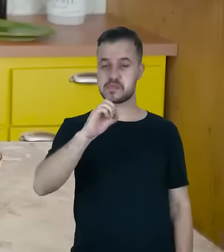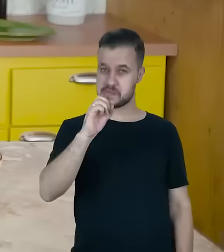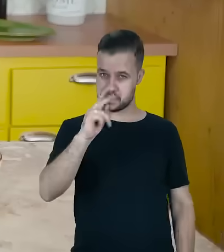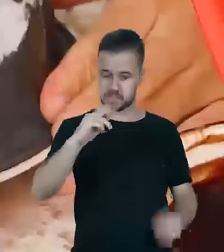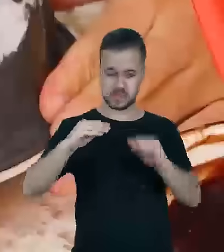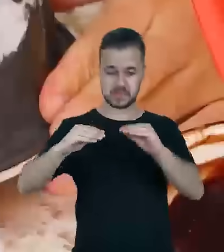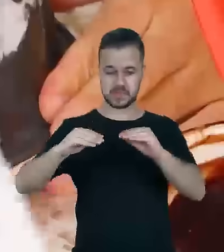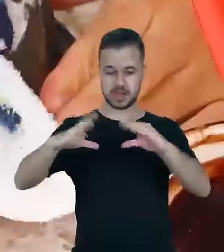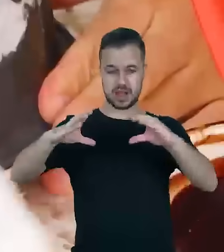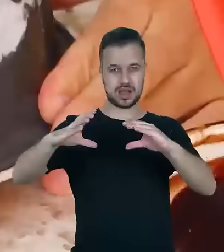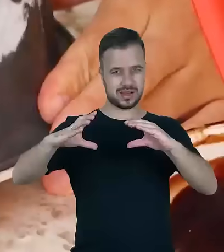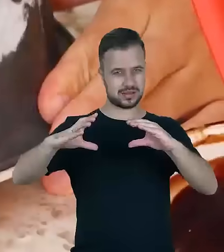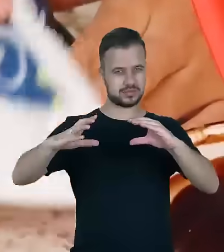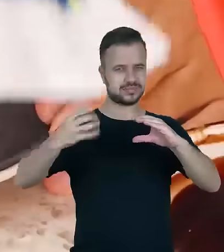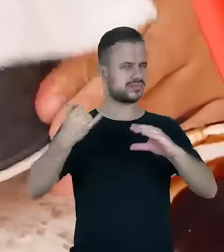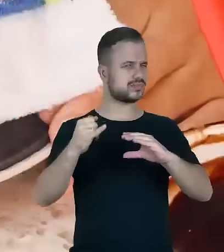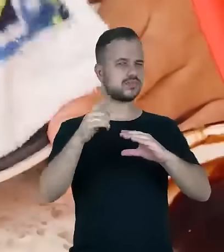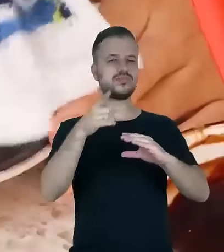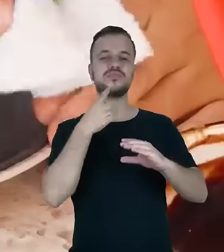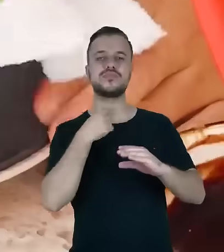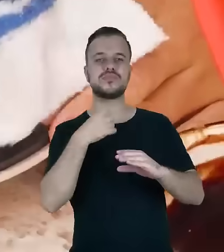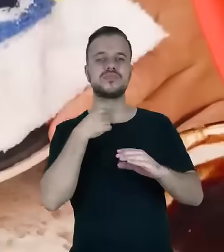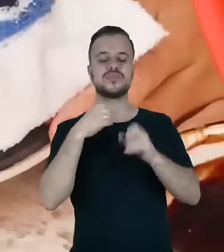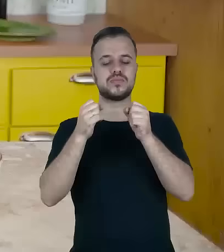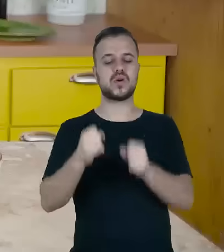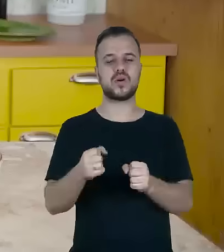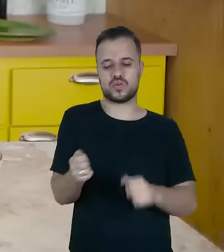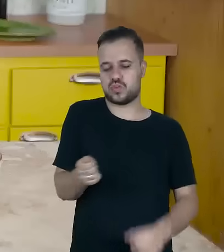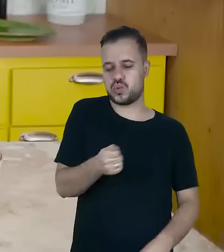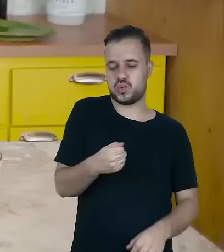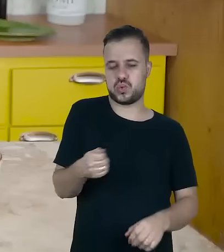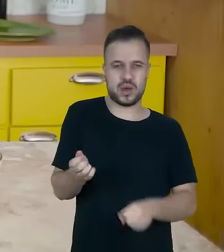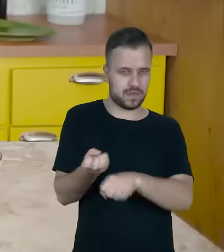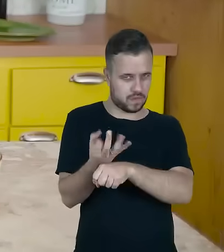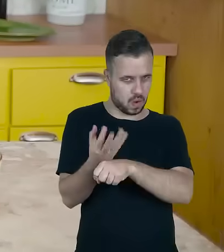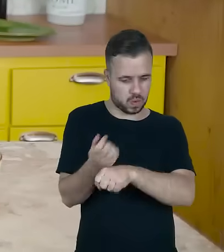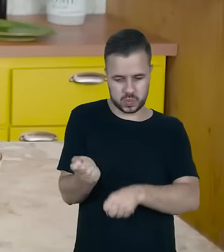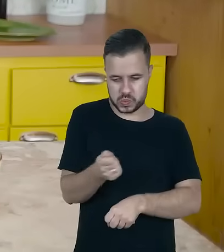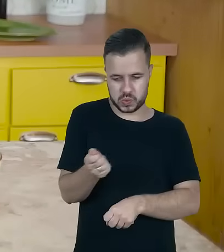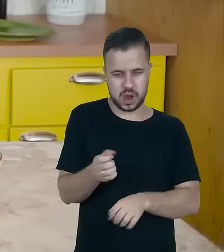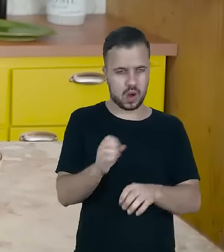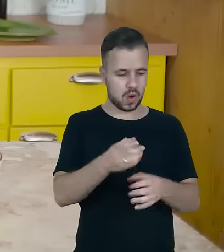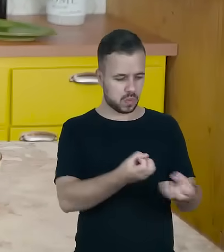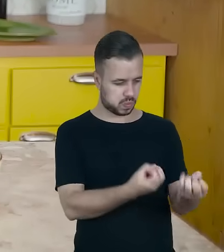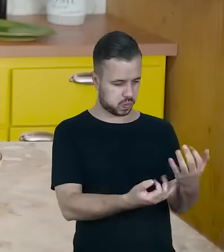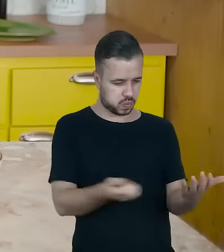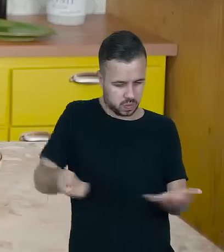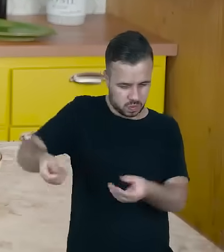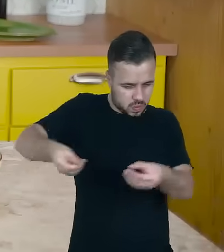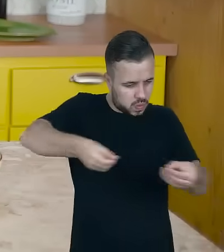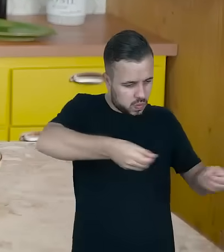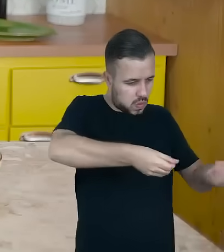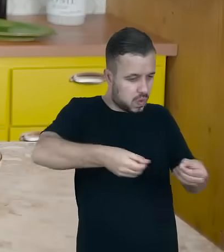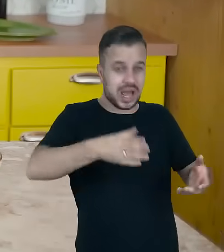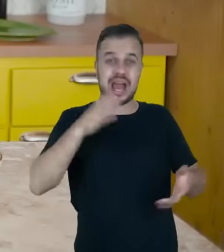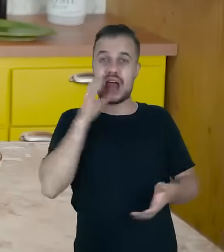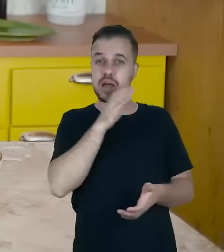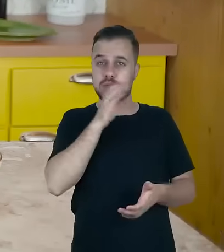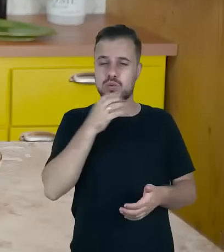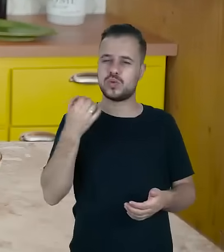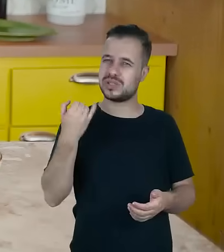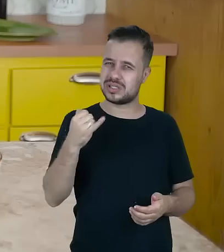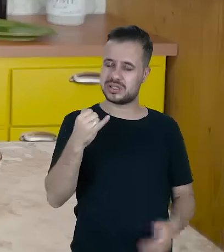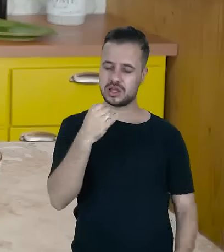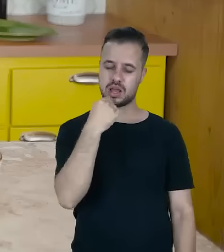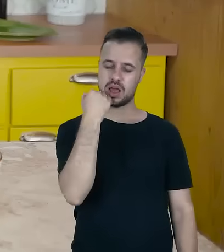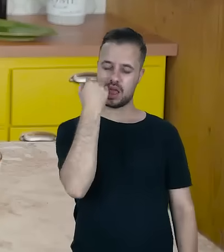tá bom? Para desgrudar. Caso você queira, você pode vir com maçarico, pode passar na boca do fogão, mas tem que ser bem rapidinho, porque se